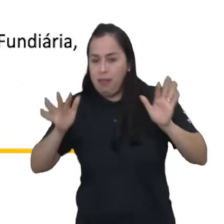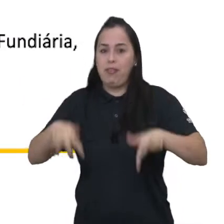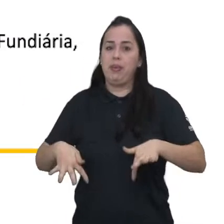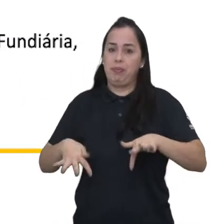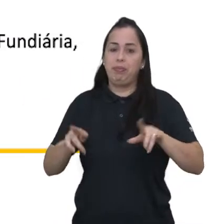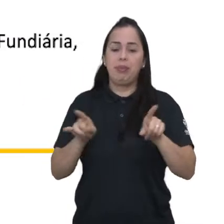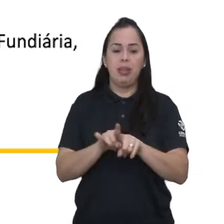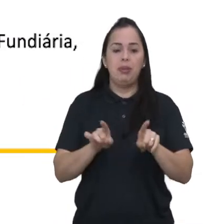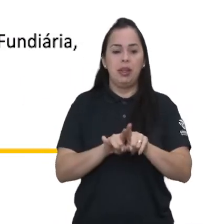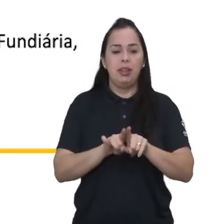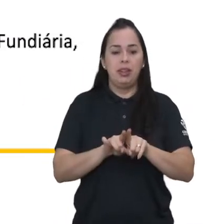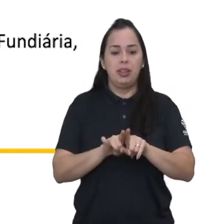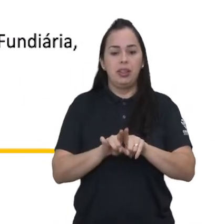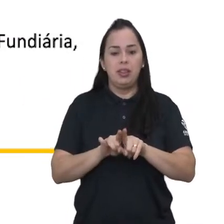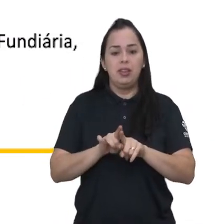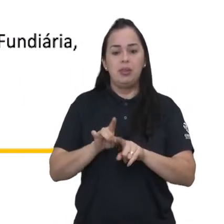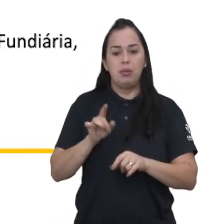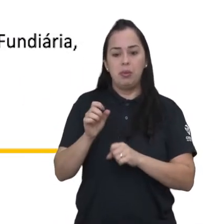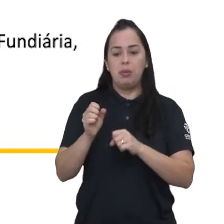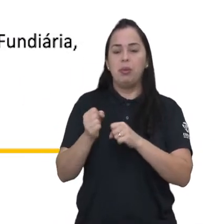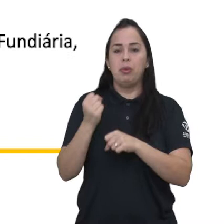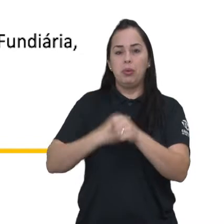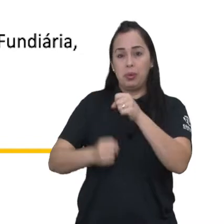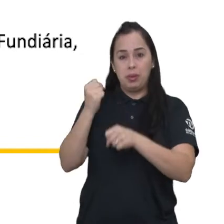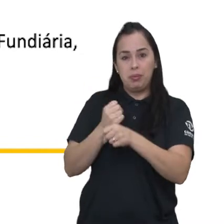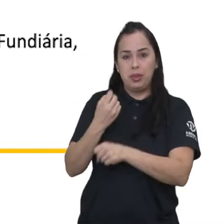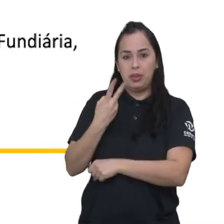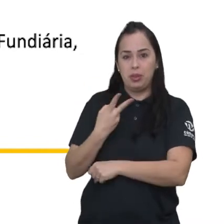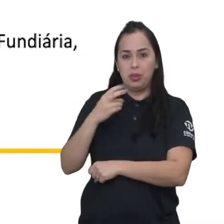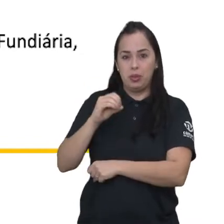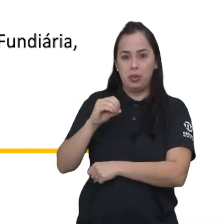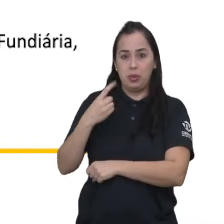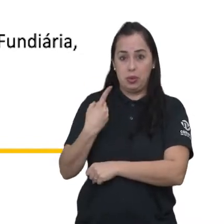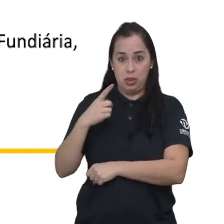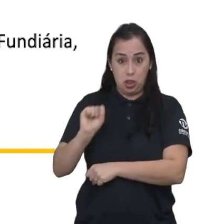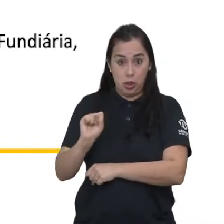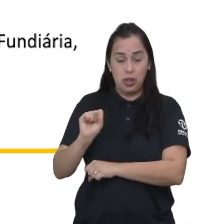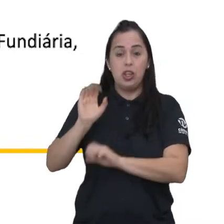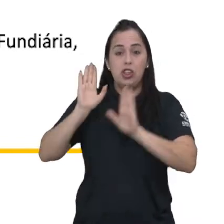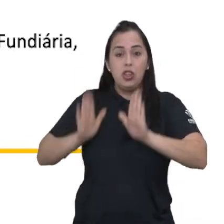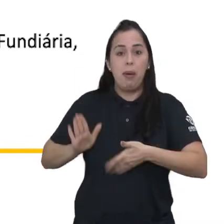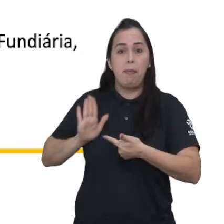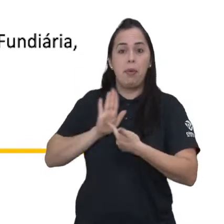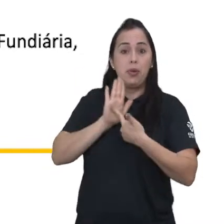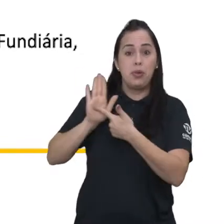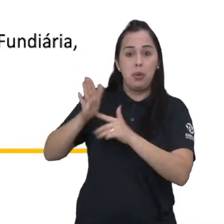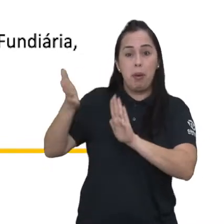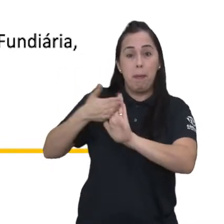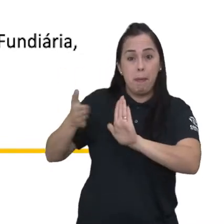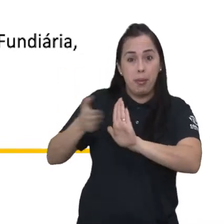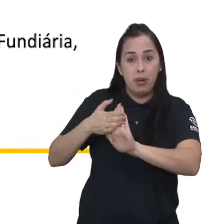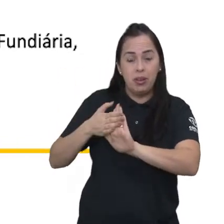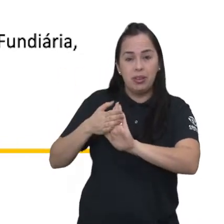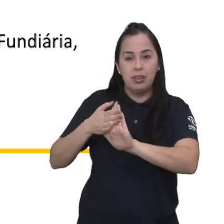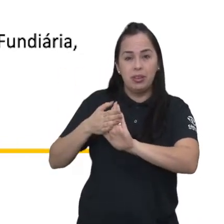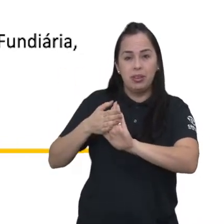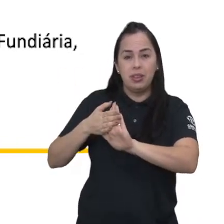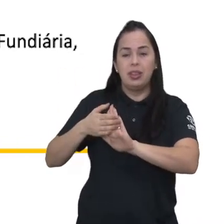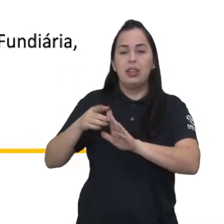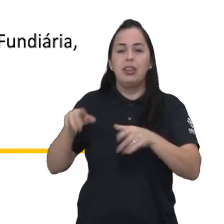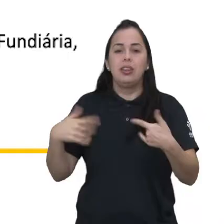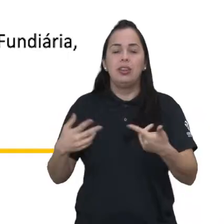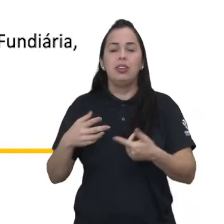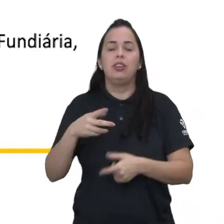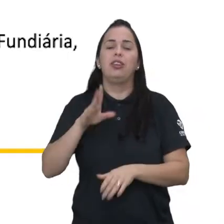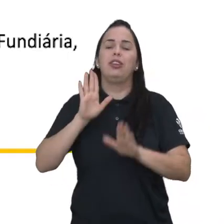apresentado lá em 2018 na revisão do Plano Diretor, foi apresentada uma proposta e a Defensoria ficou quase um ano discutindo isso com os moradores